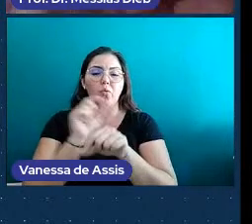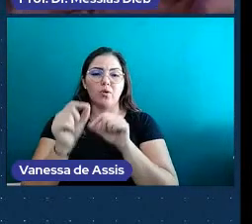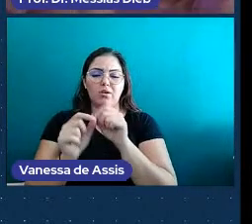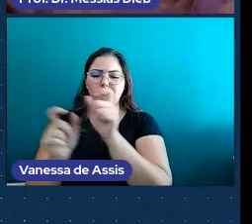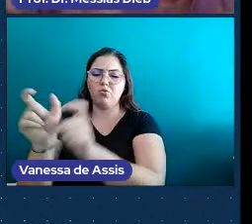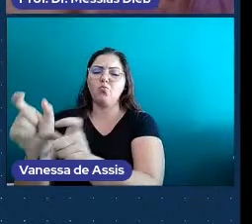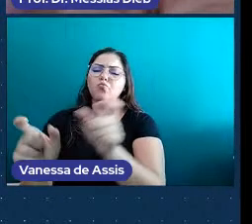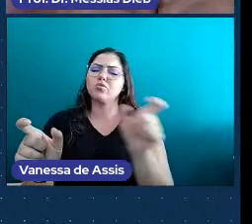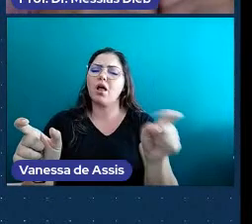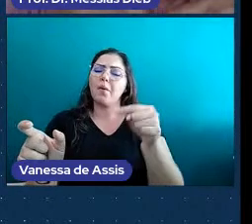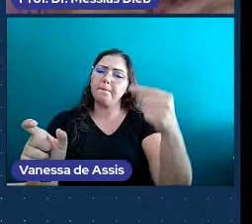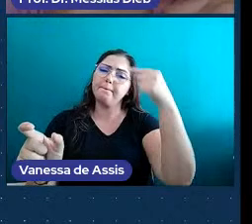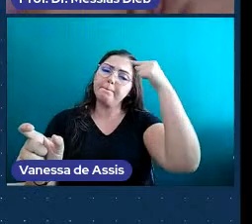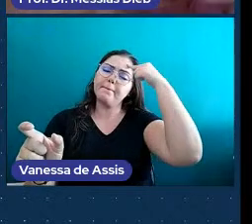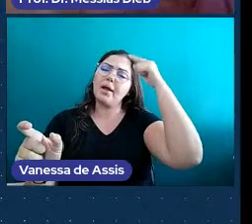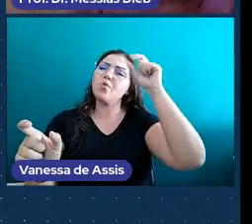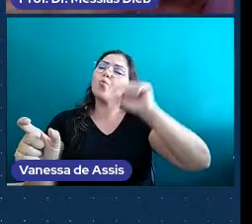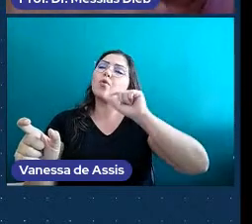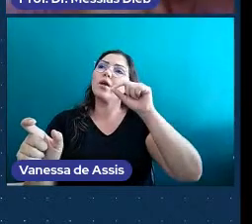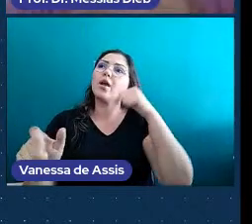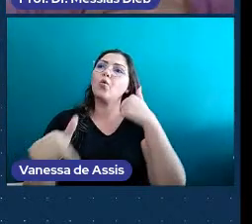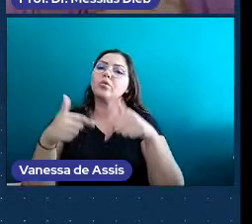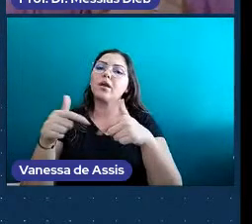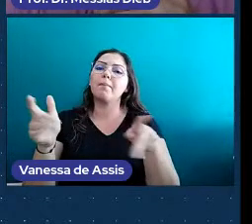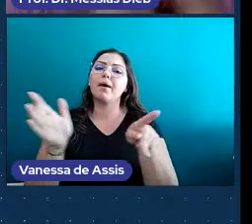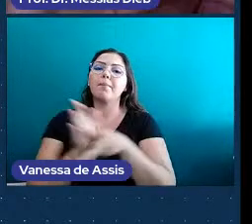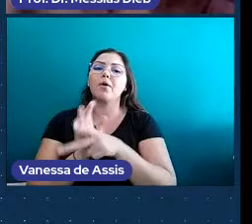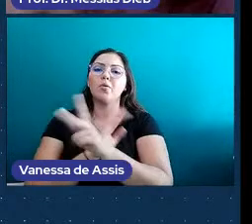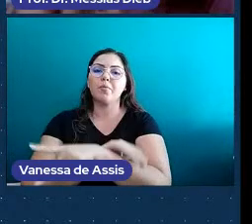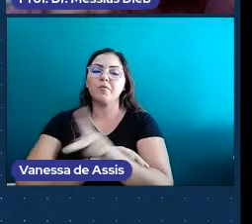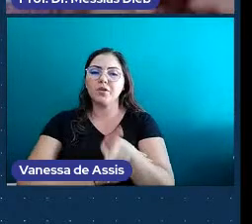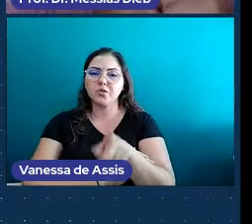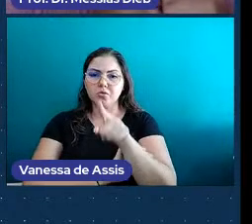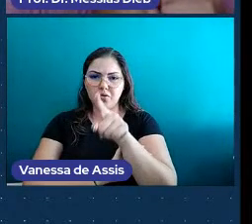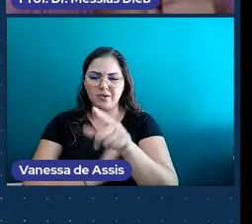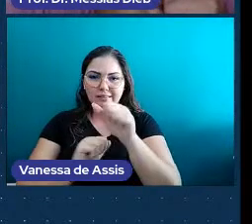clara? A delimitação está clara? Está. Mas a